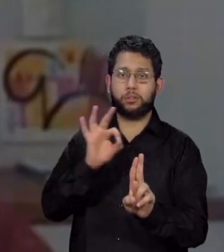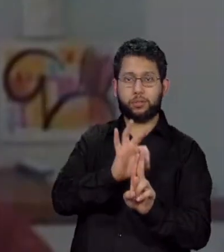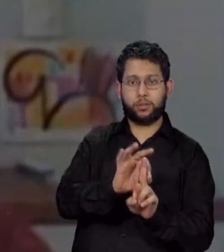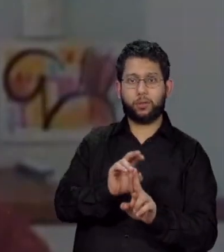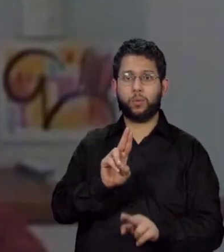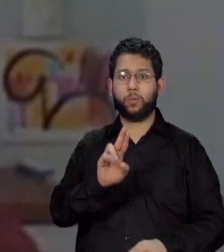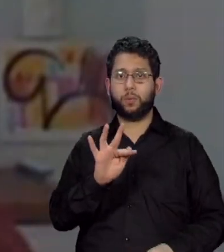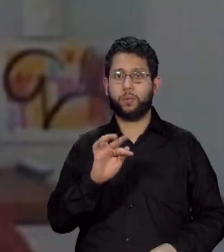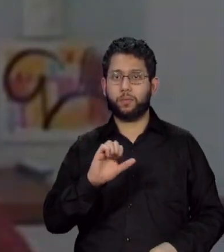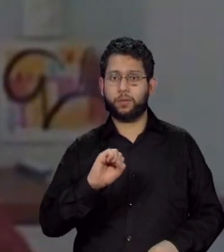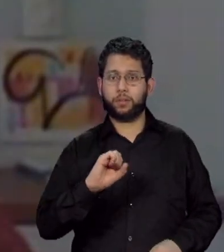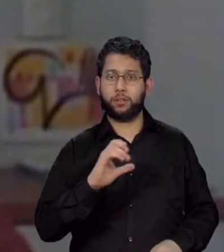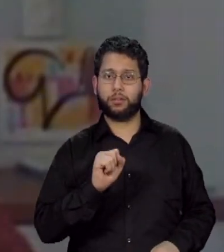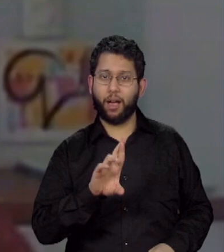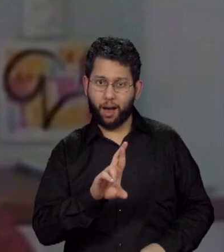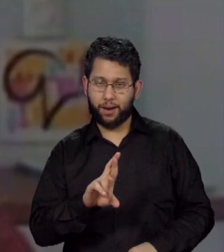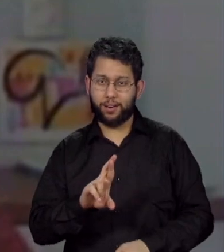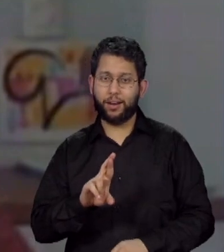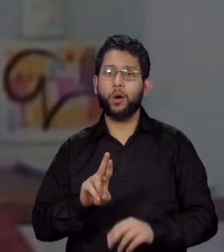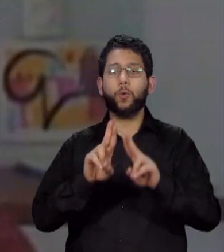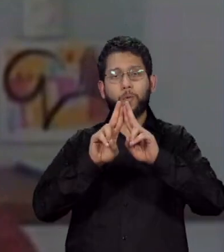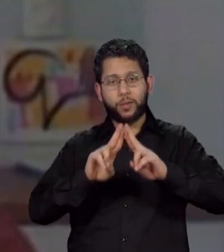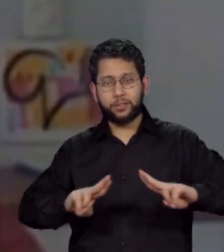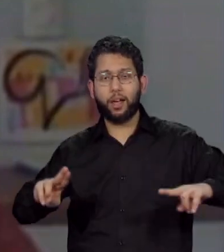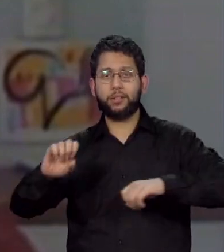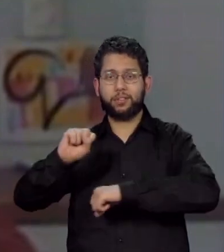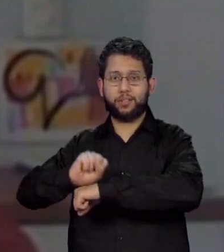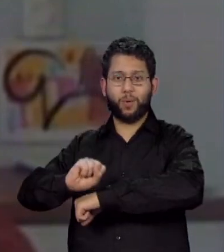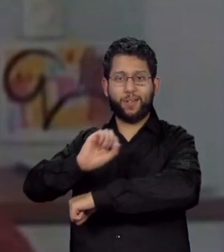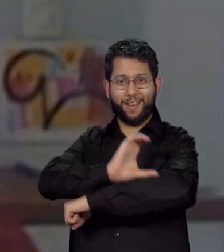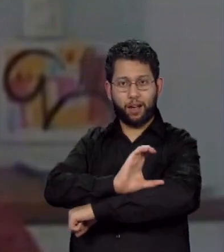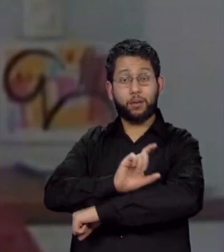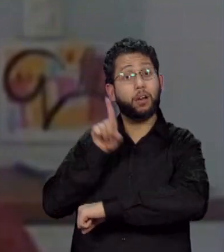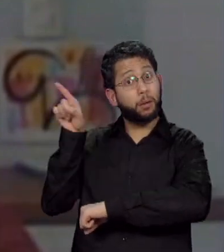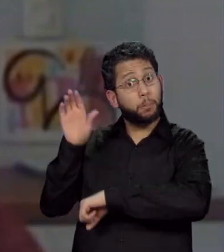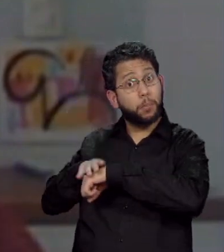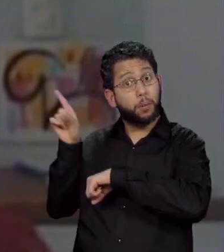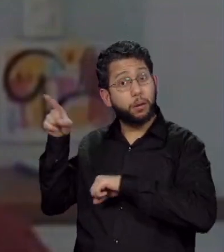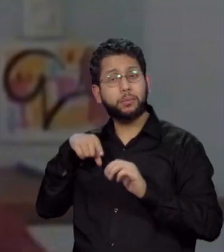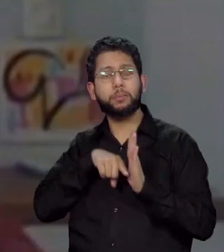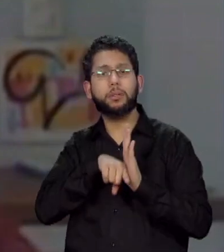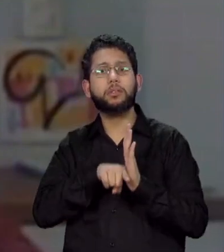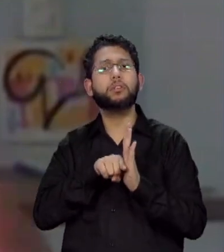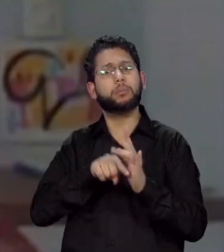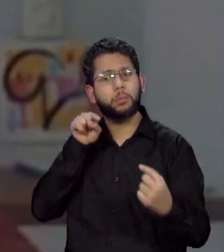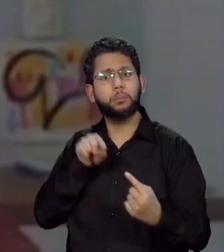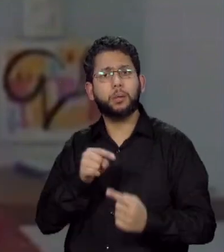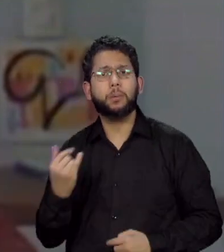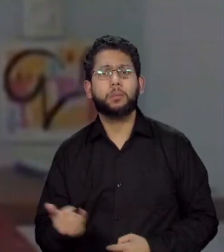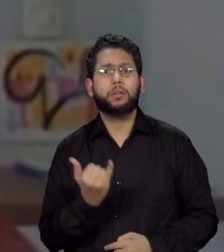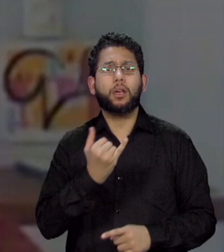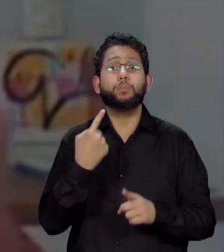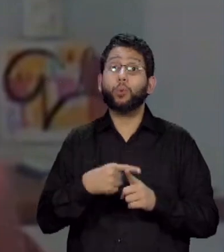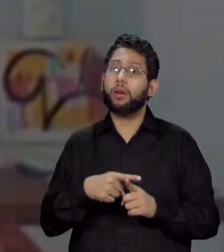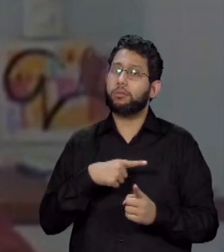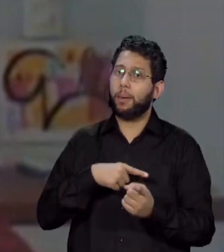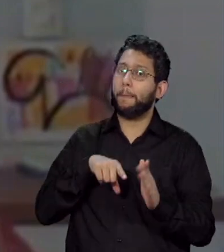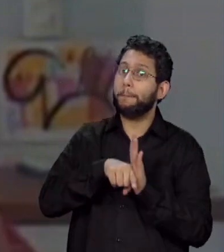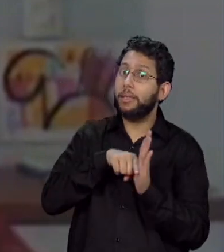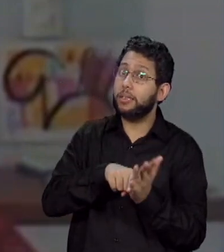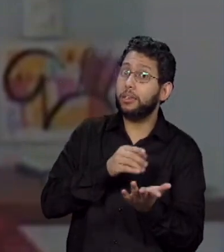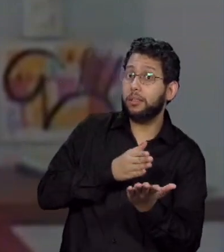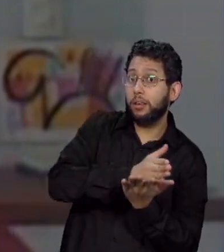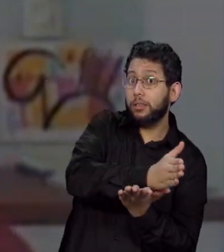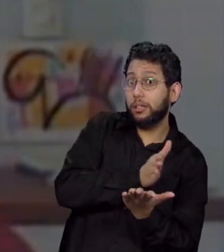E essas pesquisas foram bem importantes, né? Porque a gente tem 2 tipos de pesquisa, de naturezas